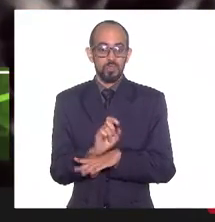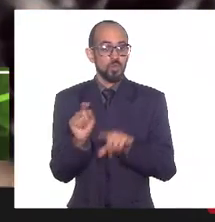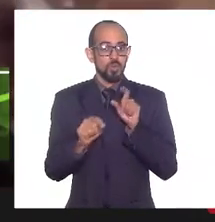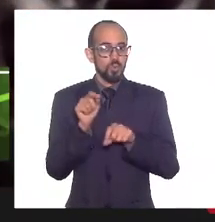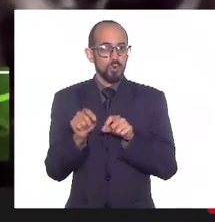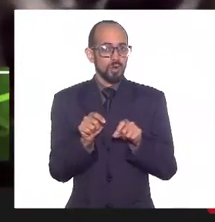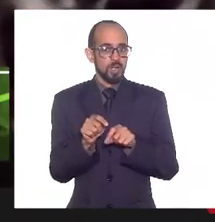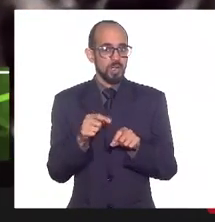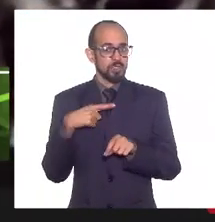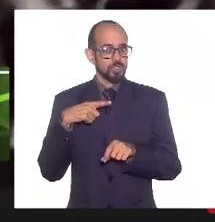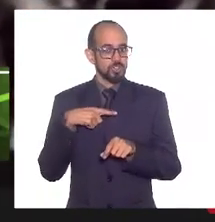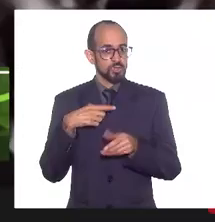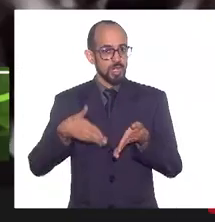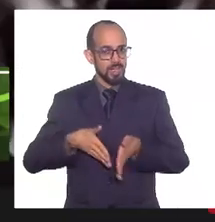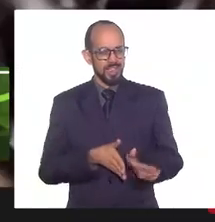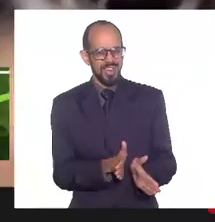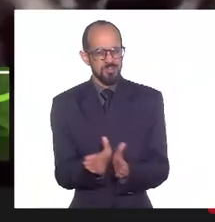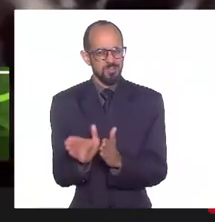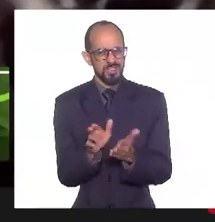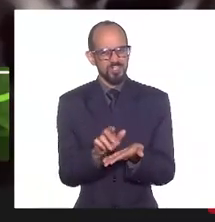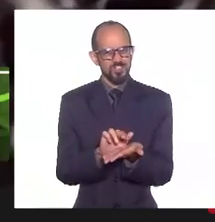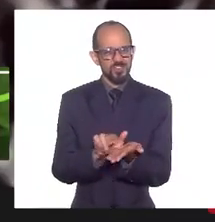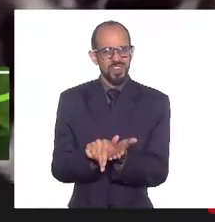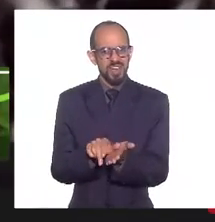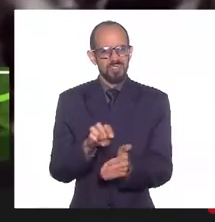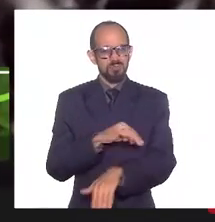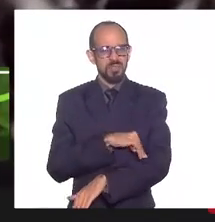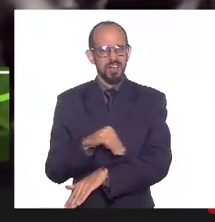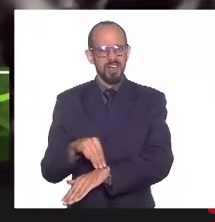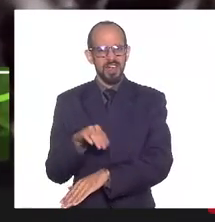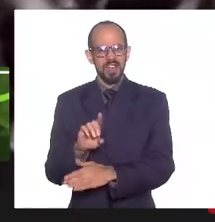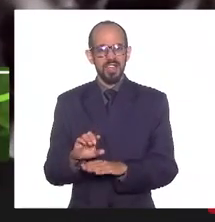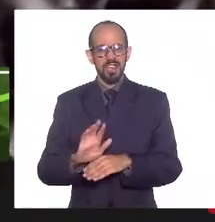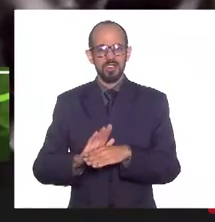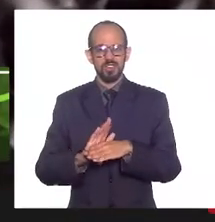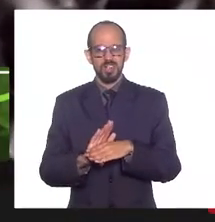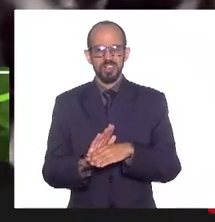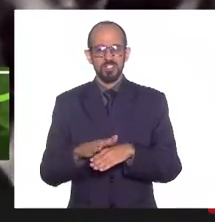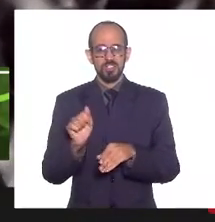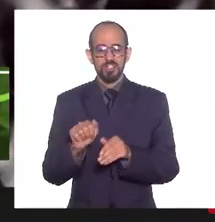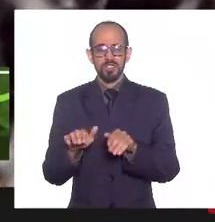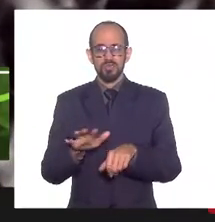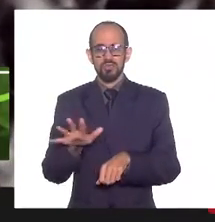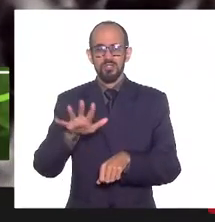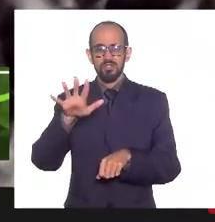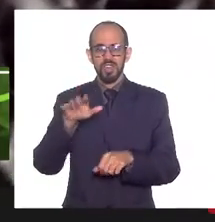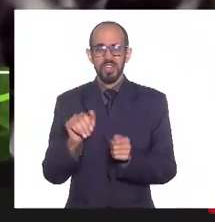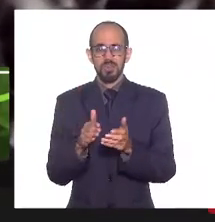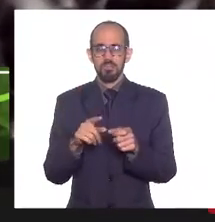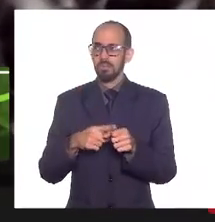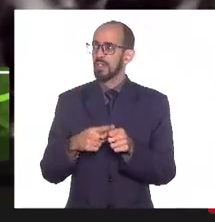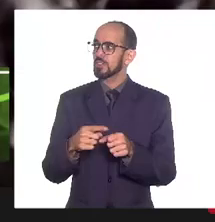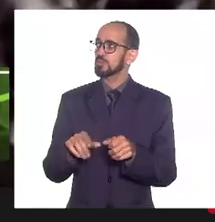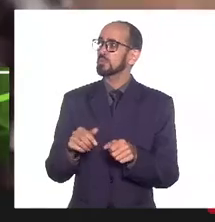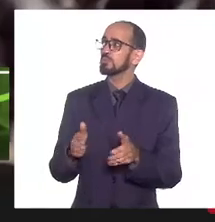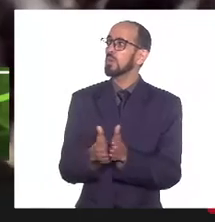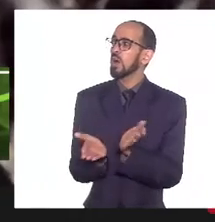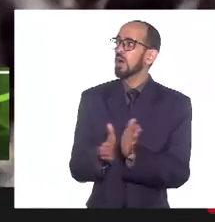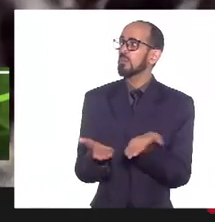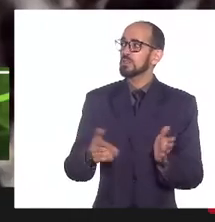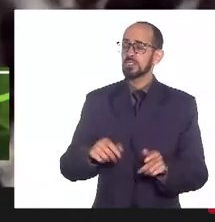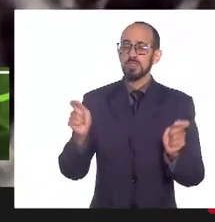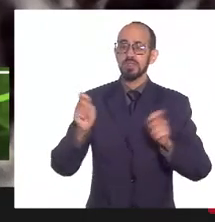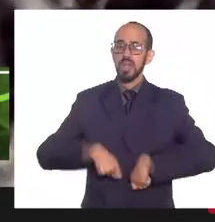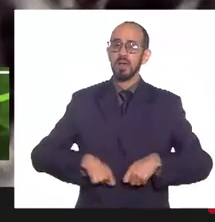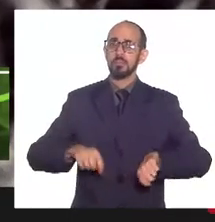nos campi os mais diversos né Macaé Duque de Caxias na periferia que podem estar atuando também na